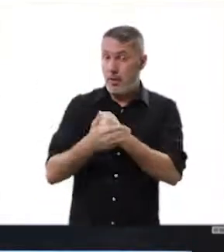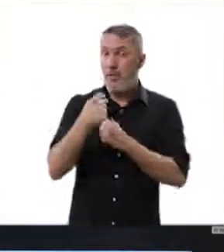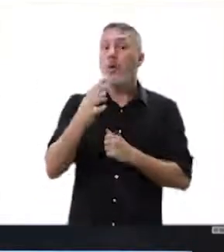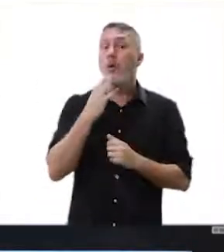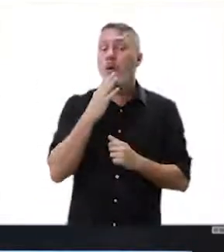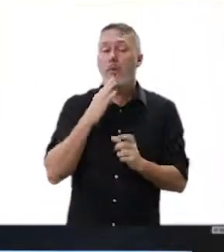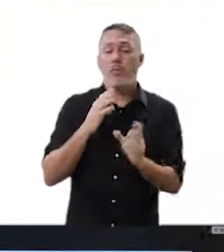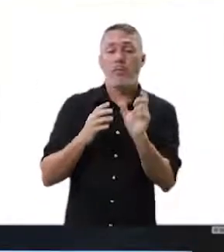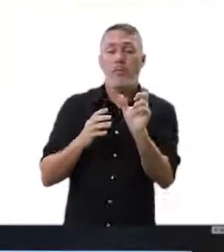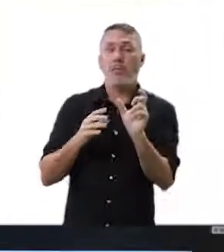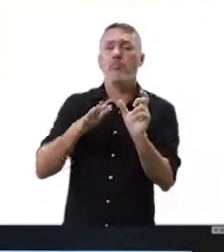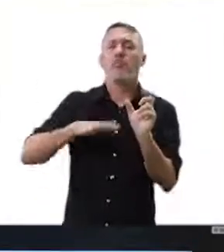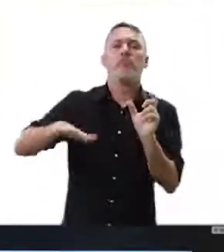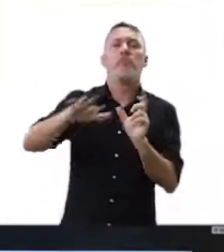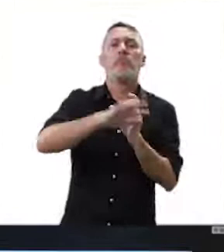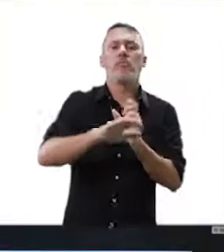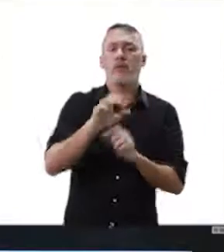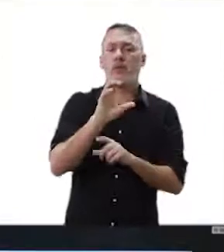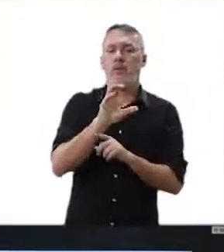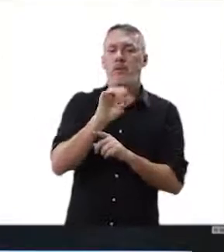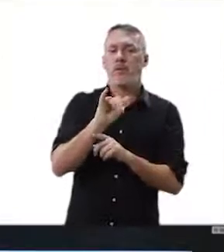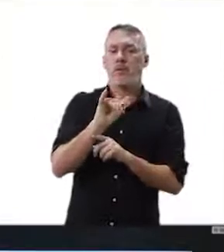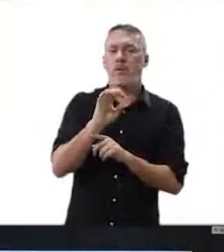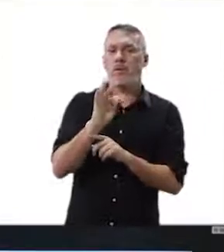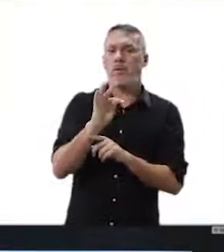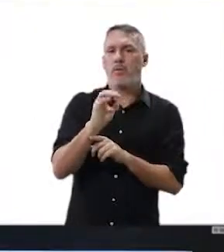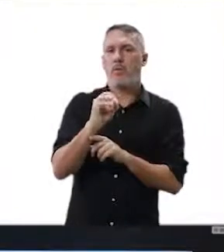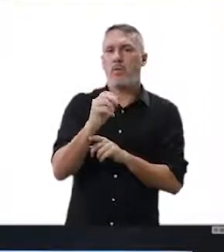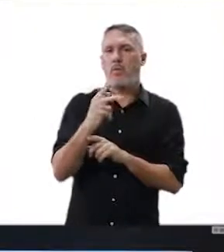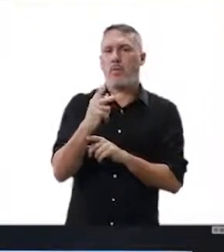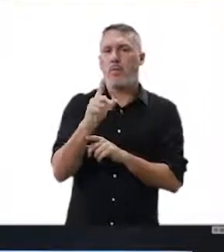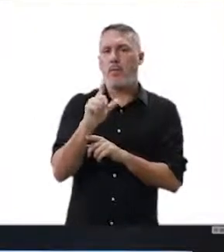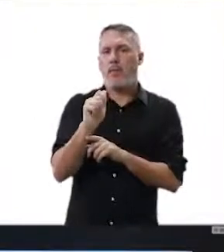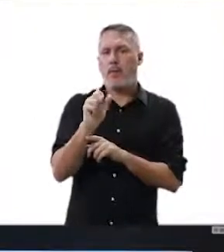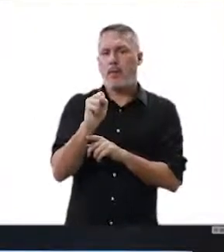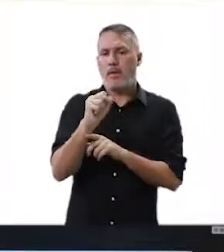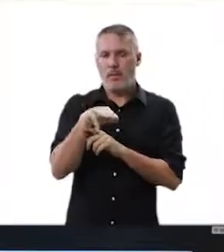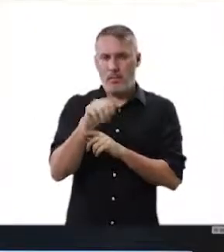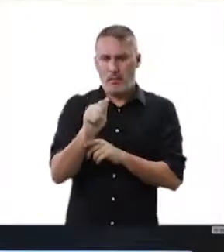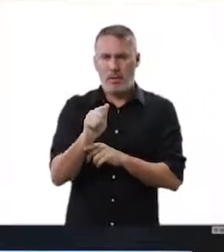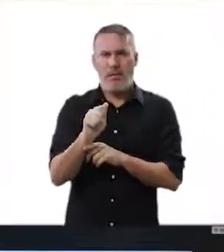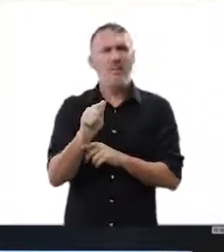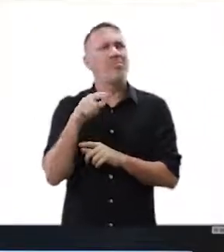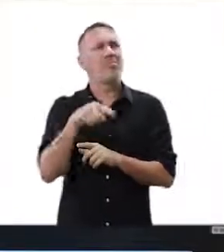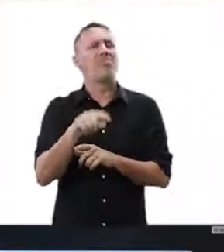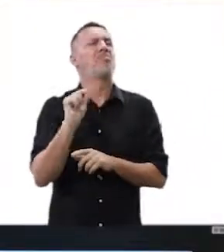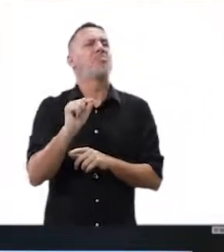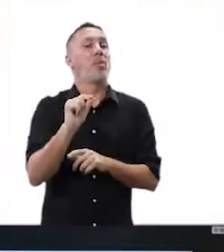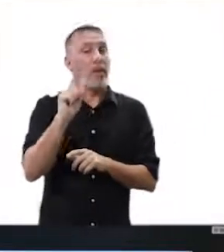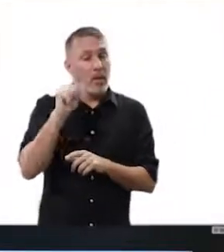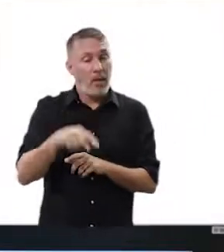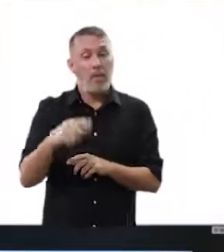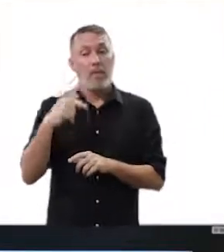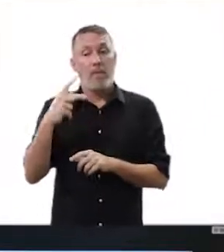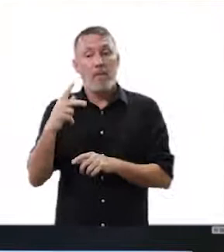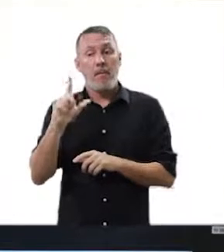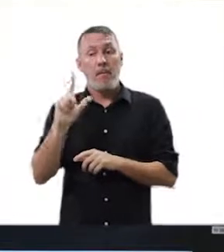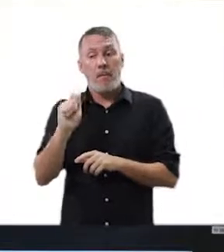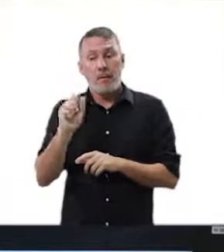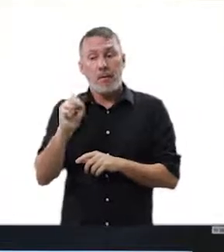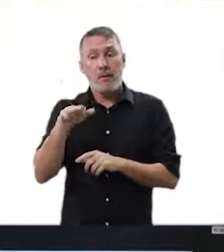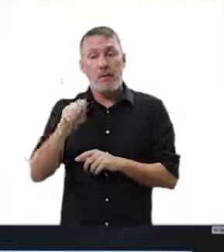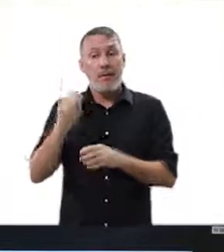tão importante? Porque é nele que vão estar inseridas todas as organelas citoplasmáticas. todo